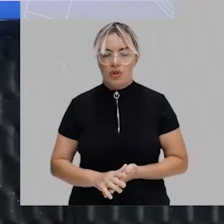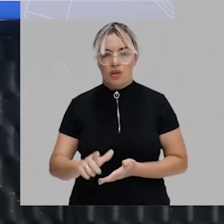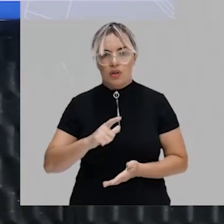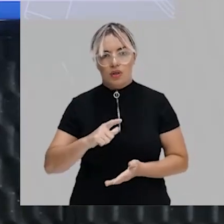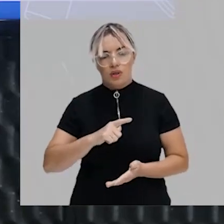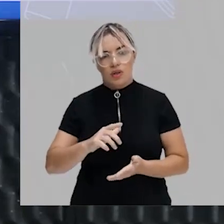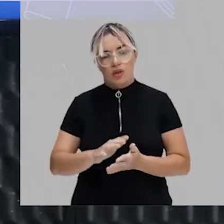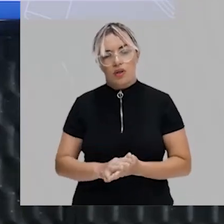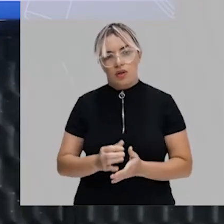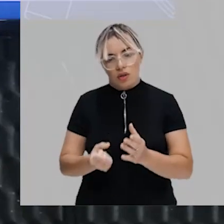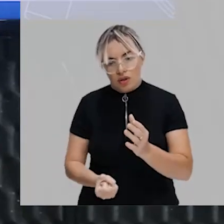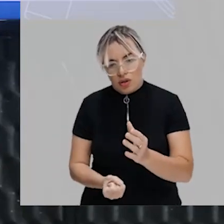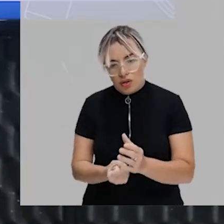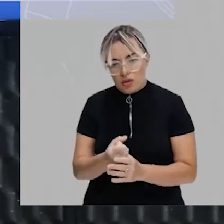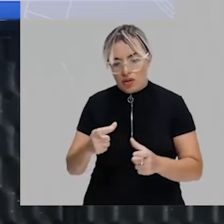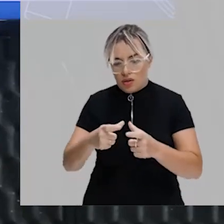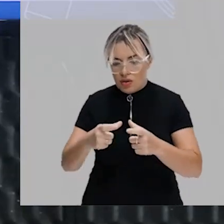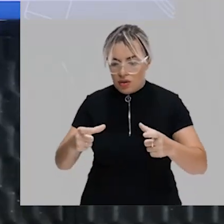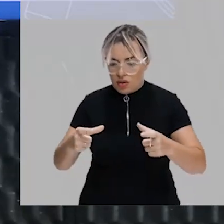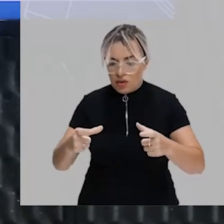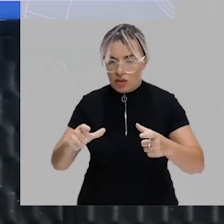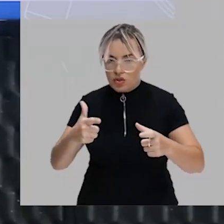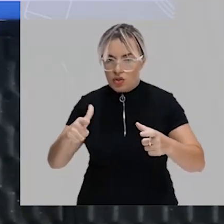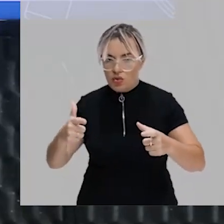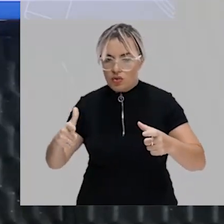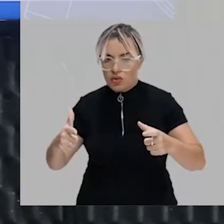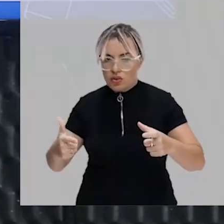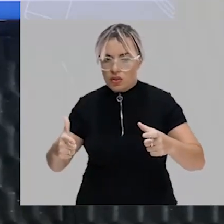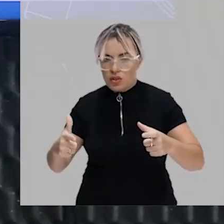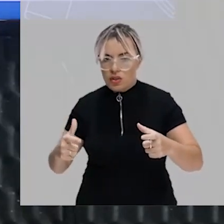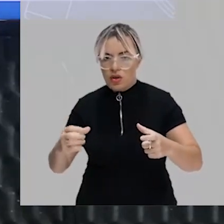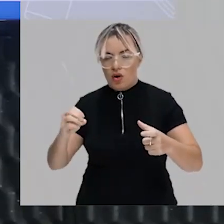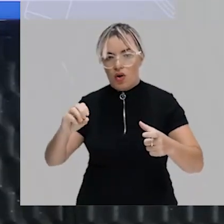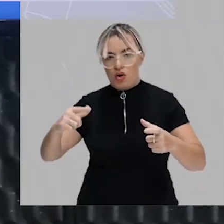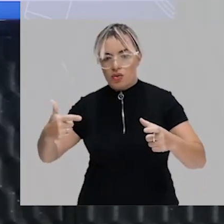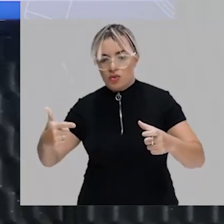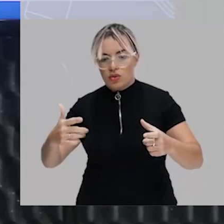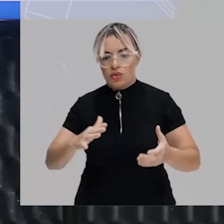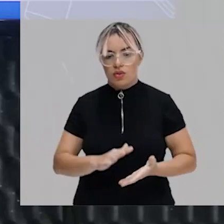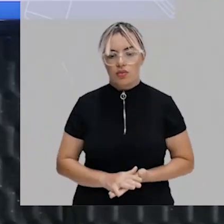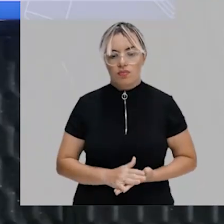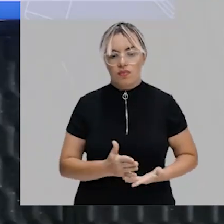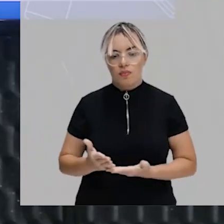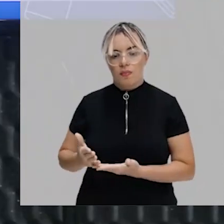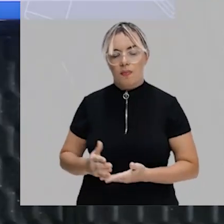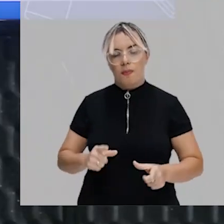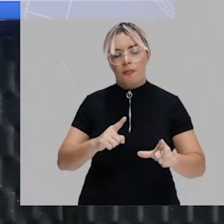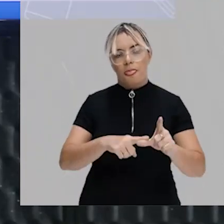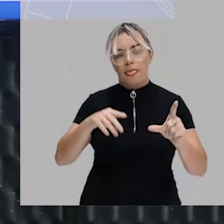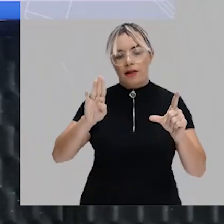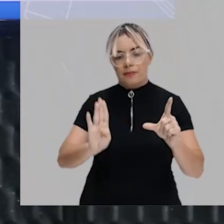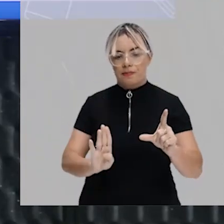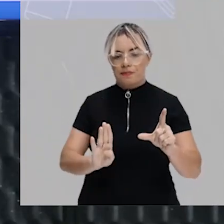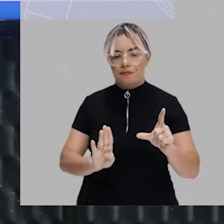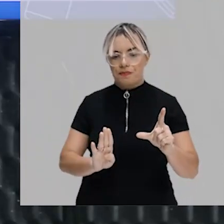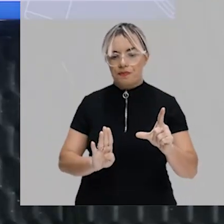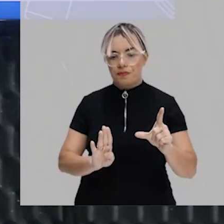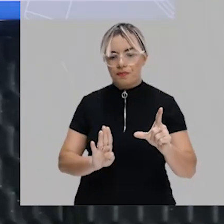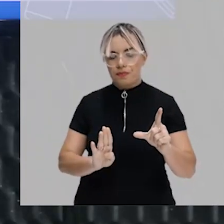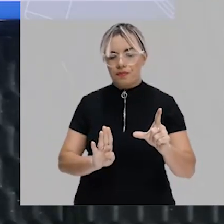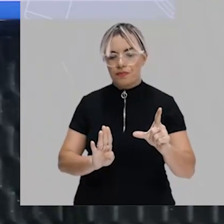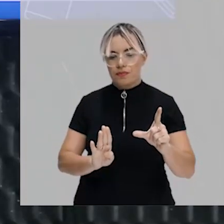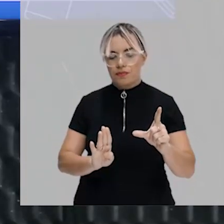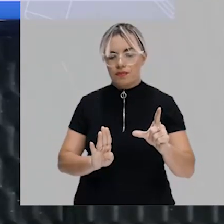possam nascer mesmo na ausência de oxigênio. Tá bom? Letra B. O caldo